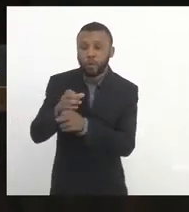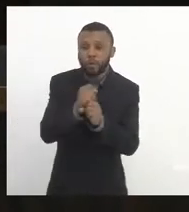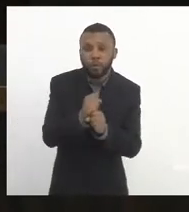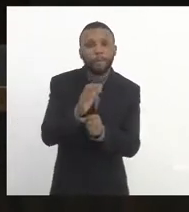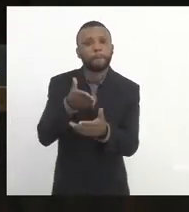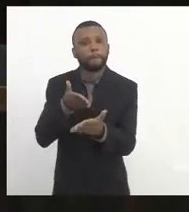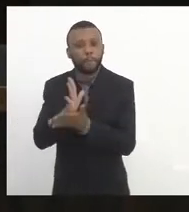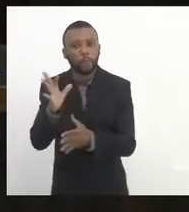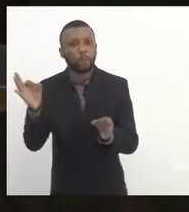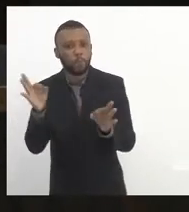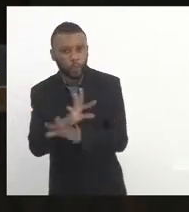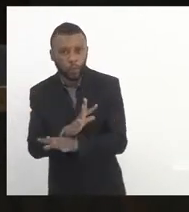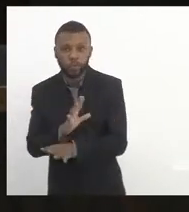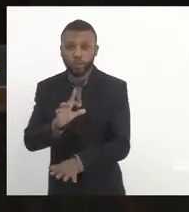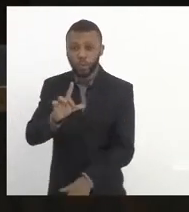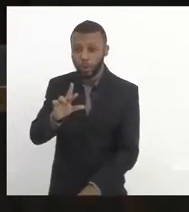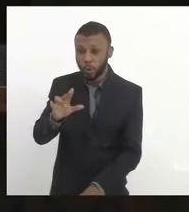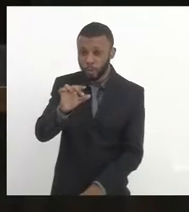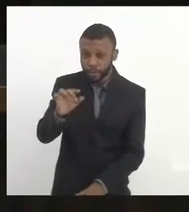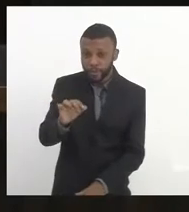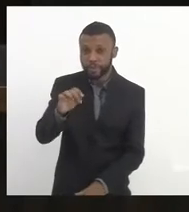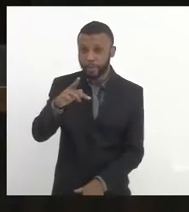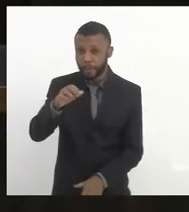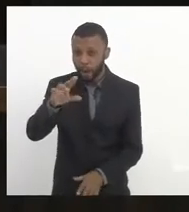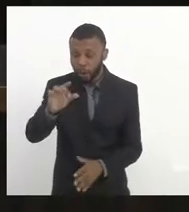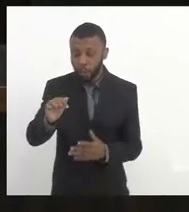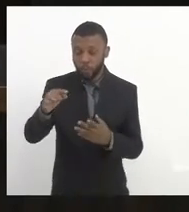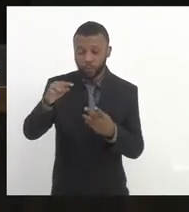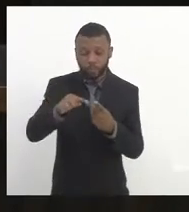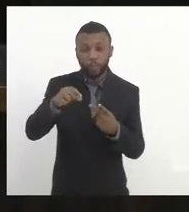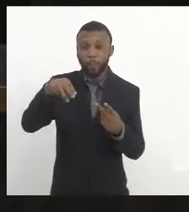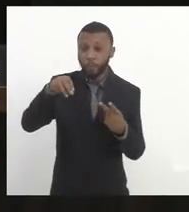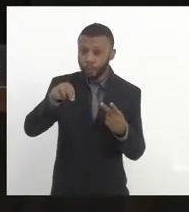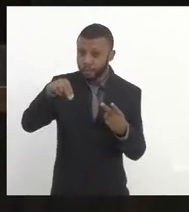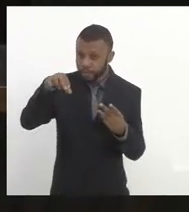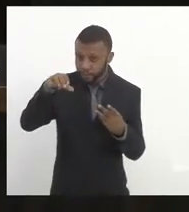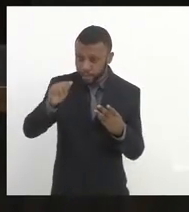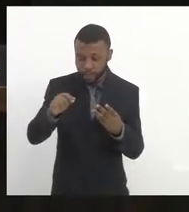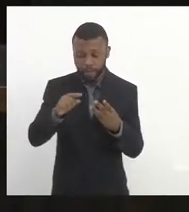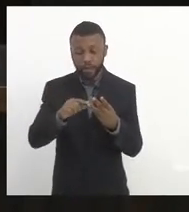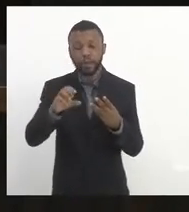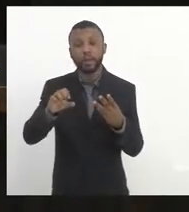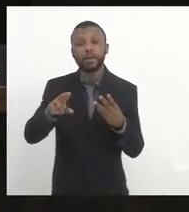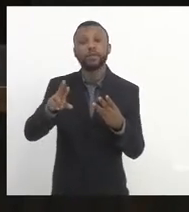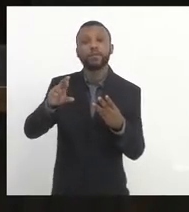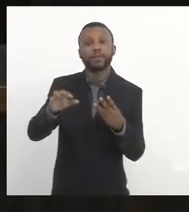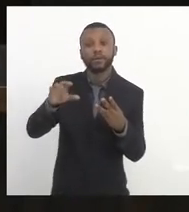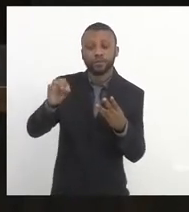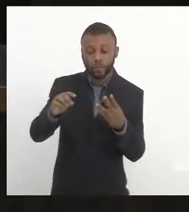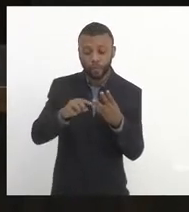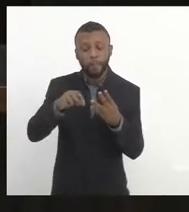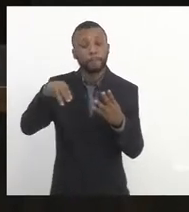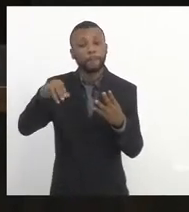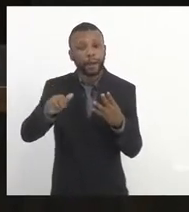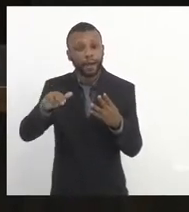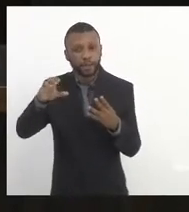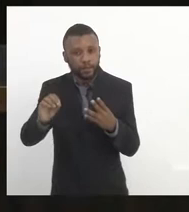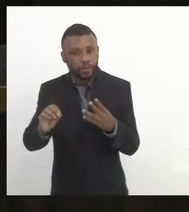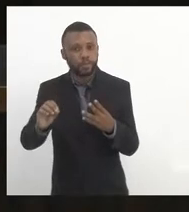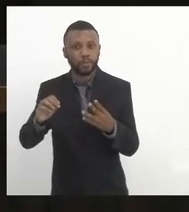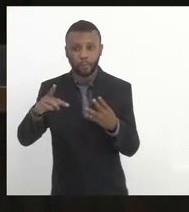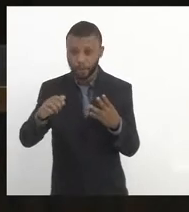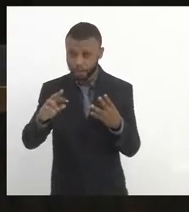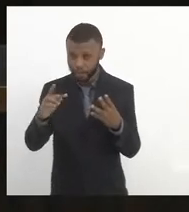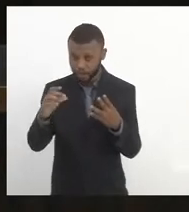deputado Luiz Paulo, Milton Rangel, Valdeque Carneiro, Mônica Francisco, Eurico Júnior, Luiz Paulo e Márcio Pacheco. Pendente de pareceres